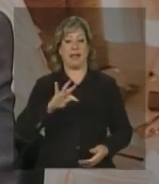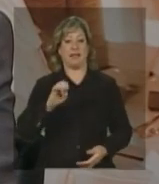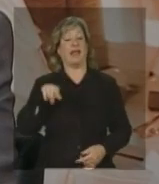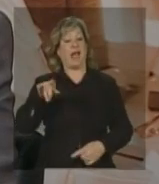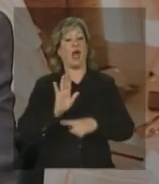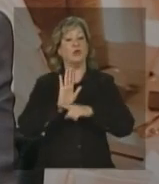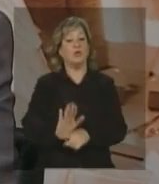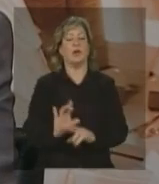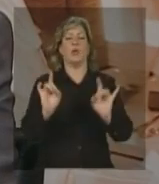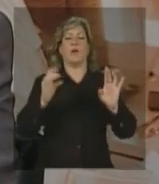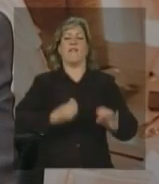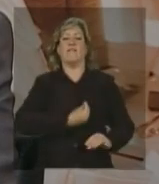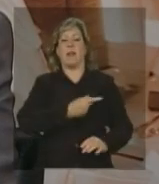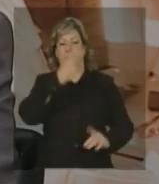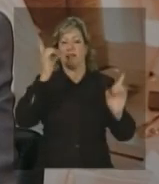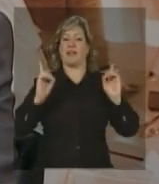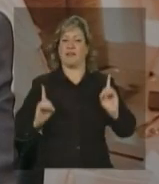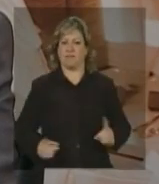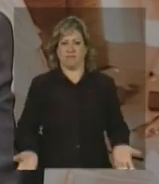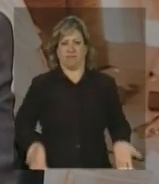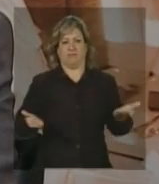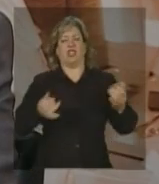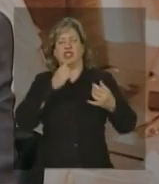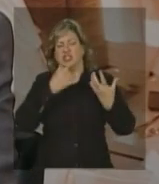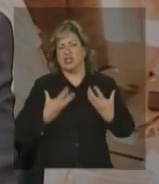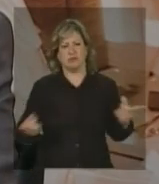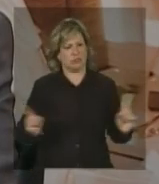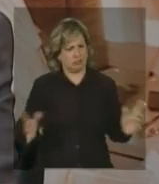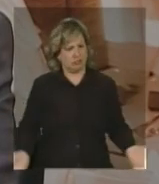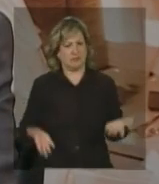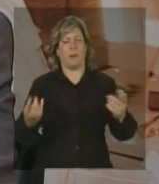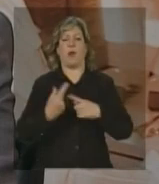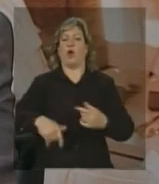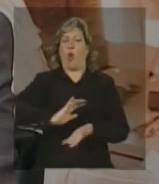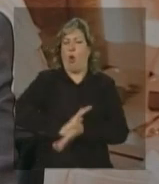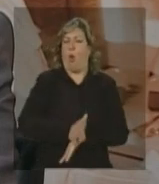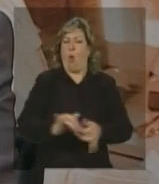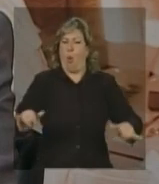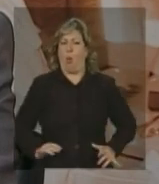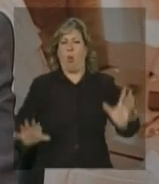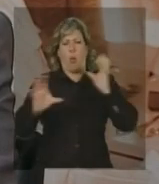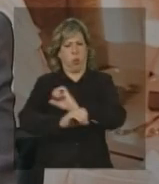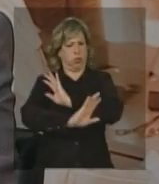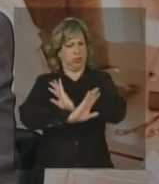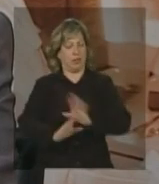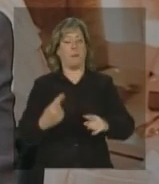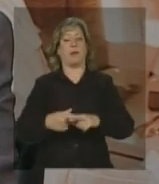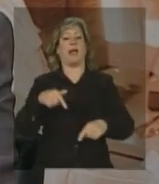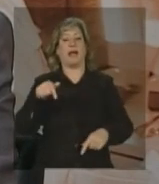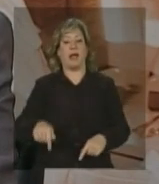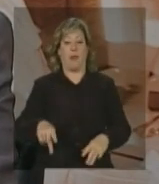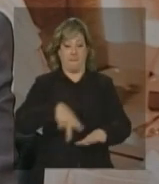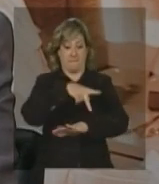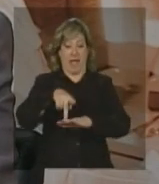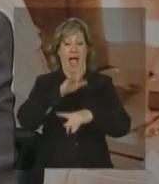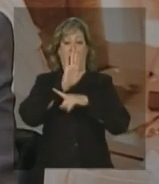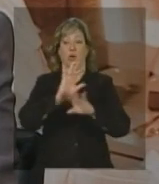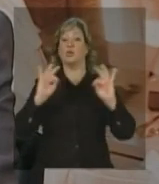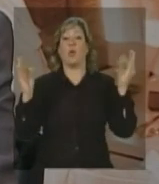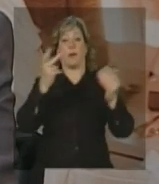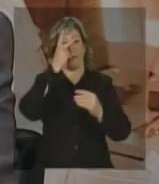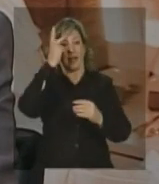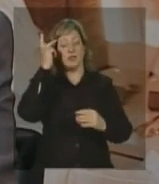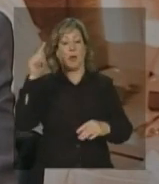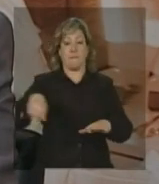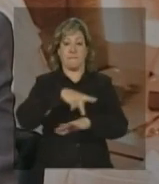a qualidade de vida das pessoas com deficiência, porque nós temos toda certeza que quando o país é bom para todas as pessoas,